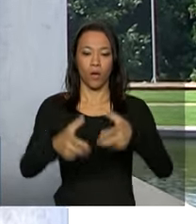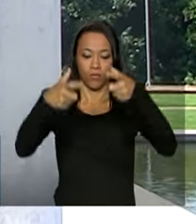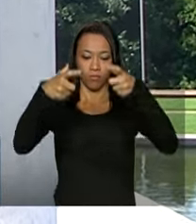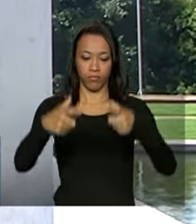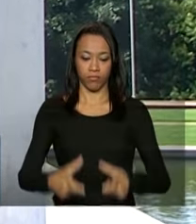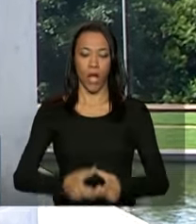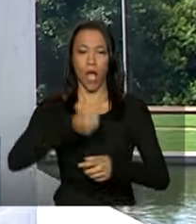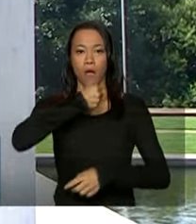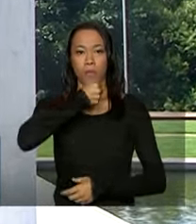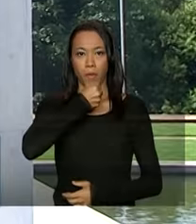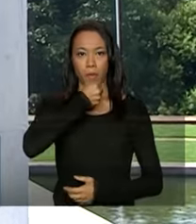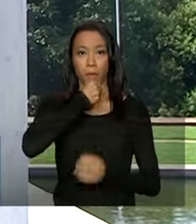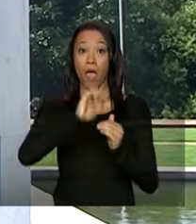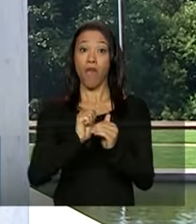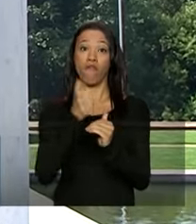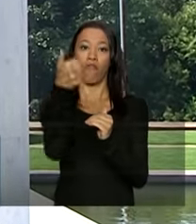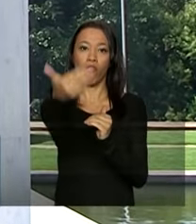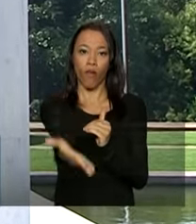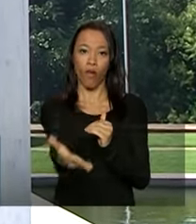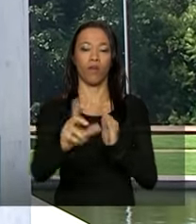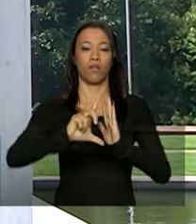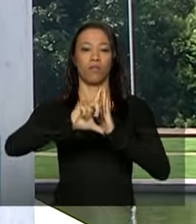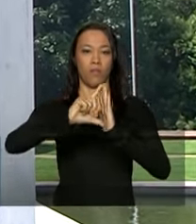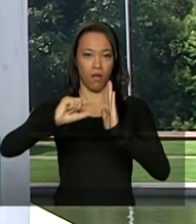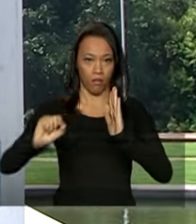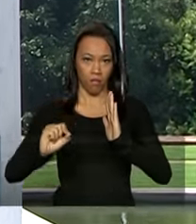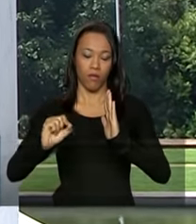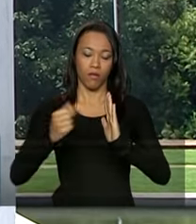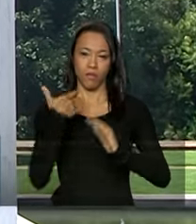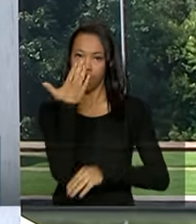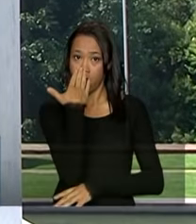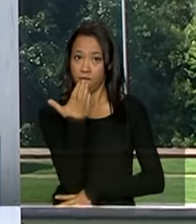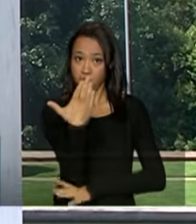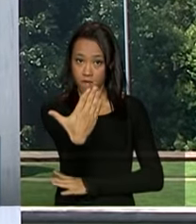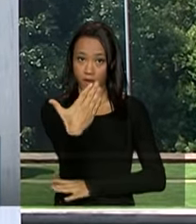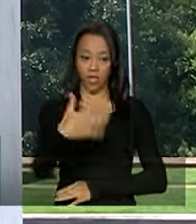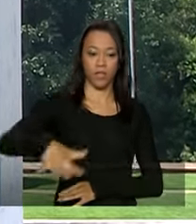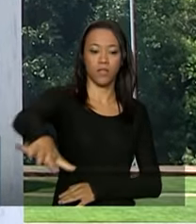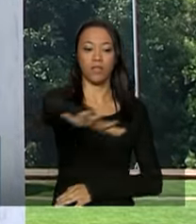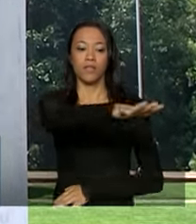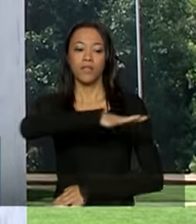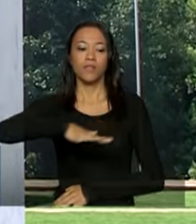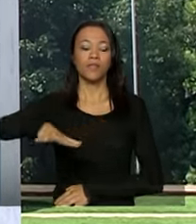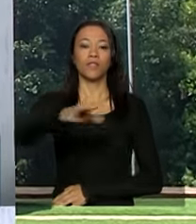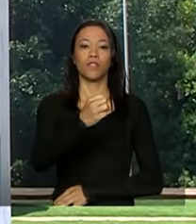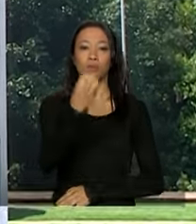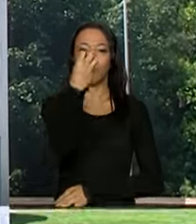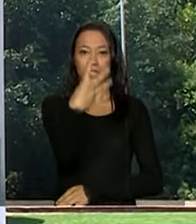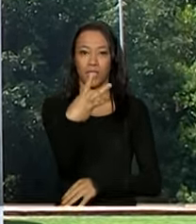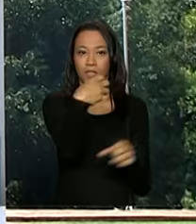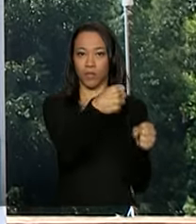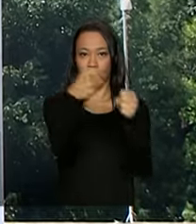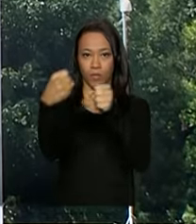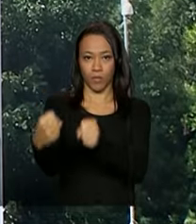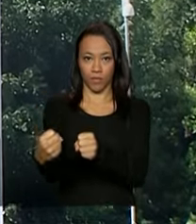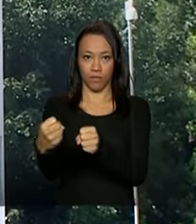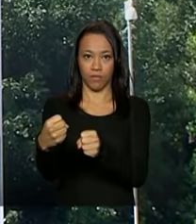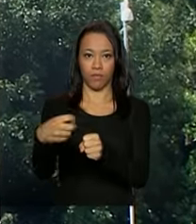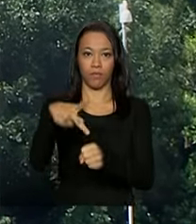parlatório que fica na área externa ali do Palácio do Planalto, em frente à Praça dos Três Poderes.